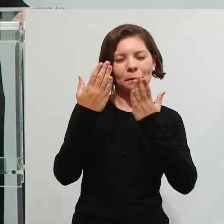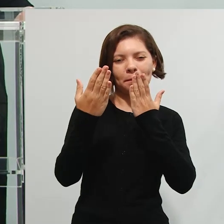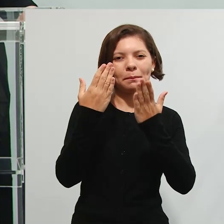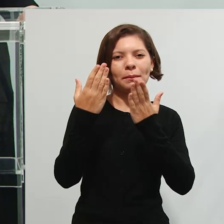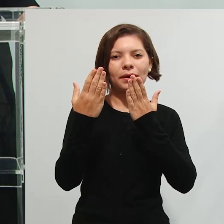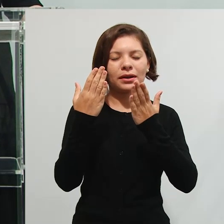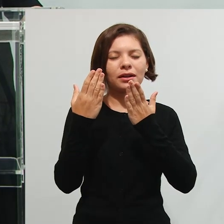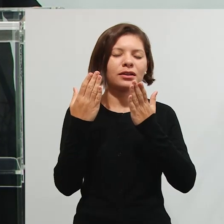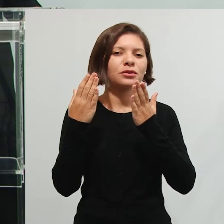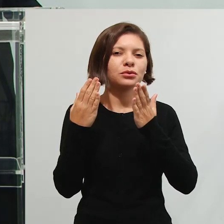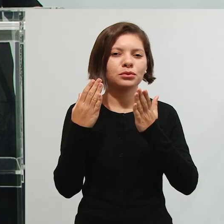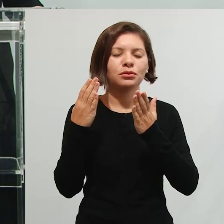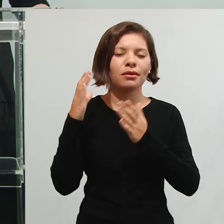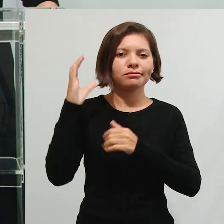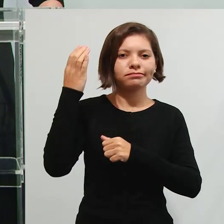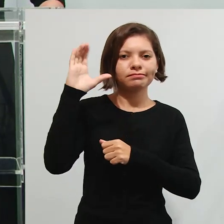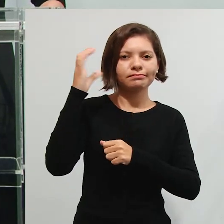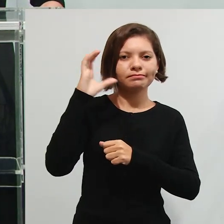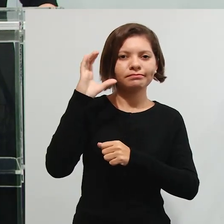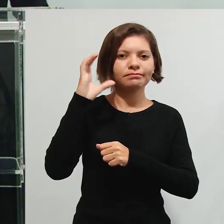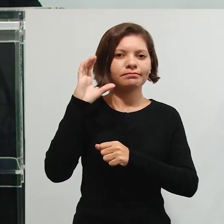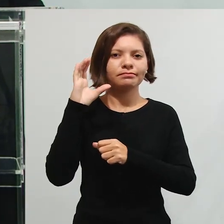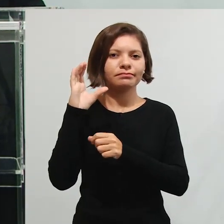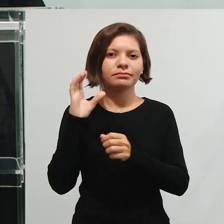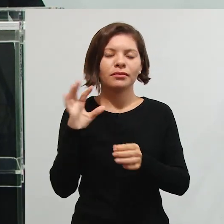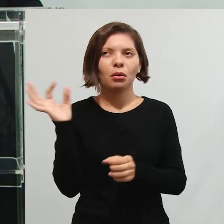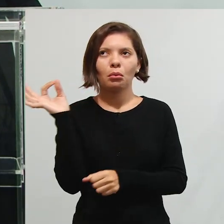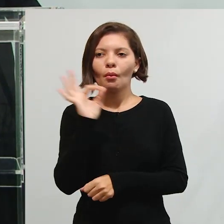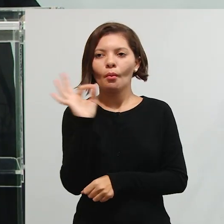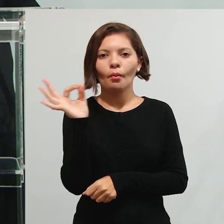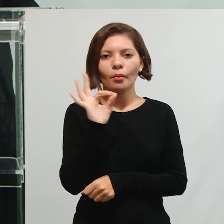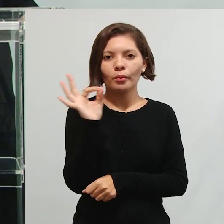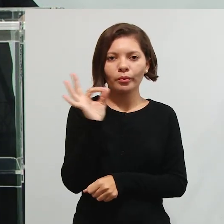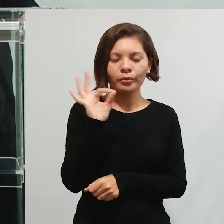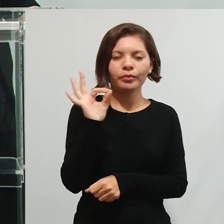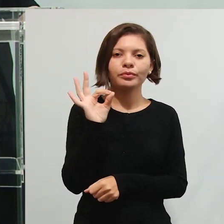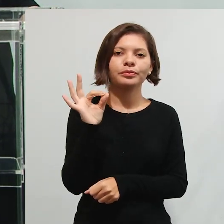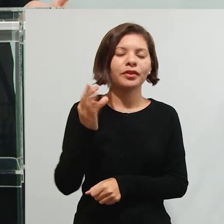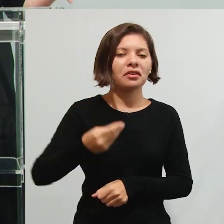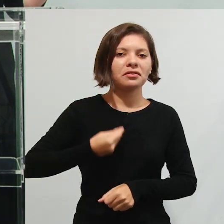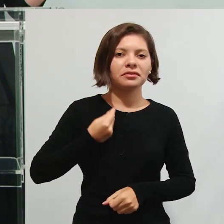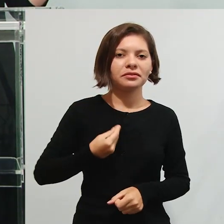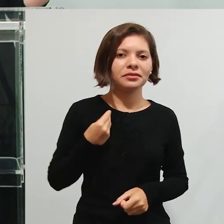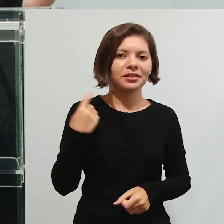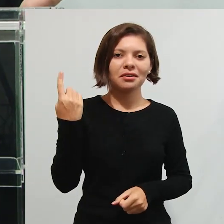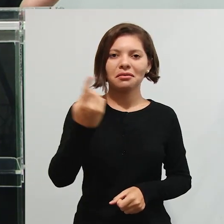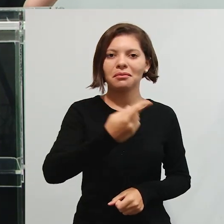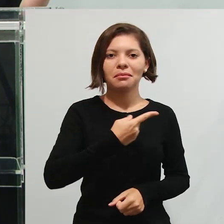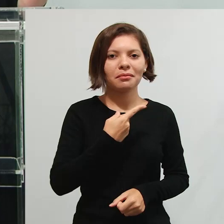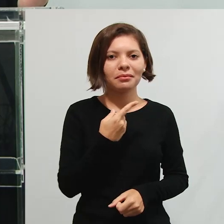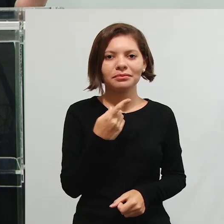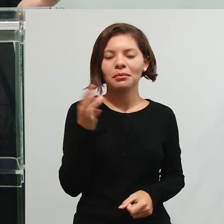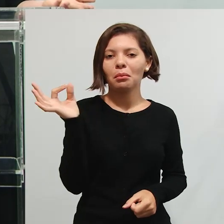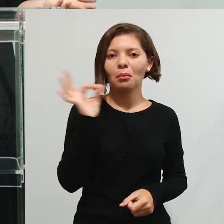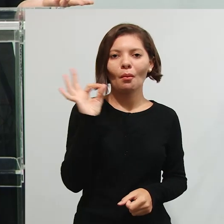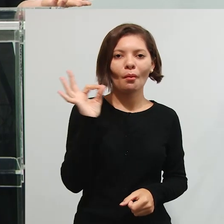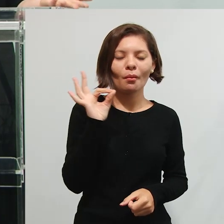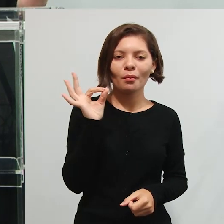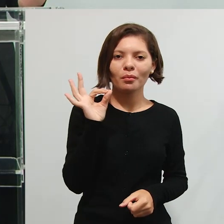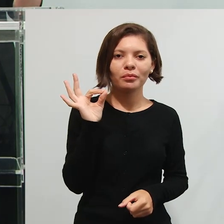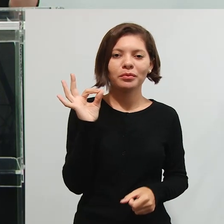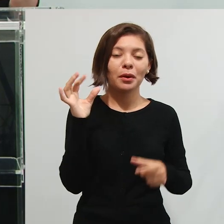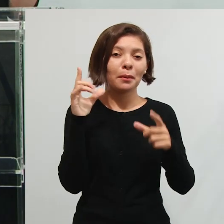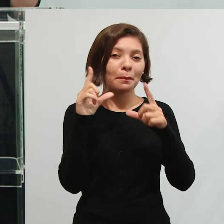realidade tudo que a gente já sabe né através através da ciência chega a ser infantil de tanta coisa que existe que a gente não sabe